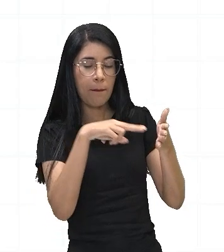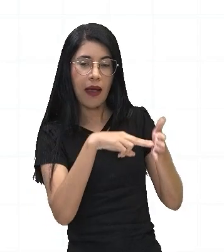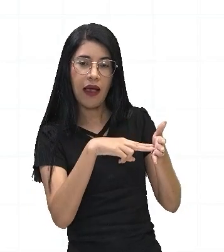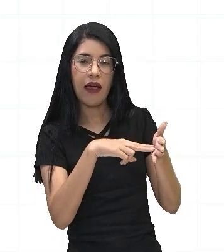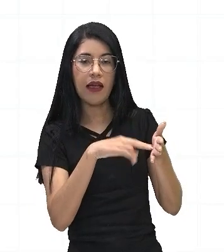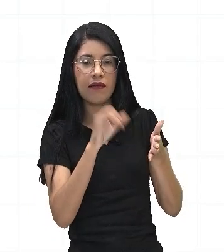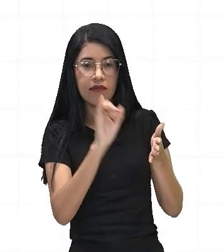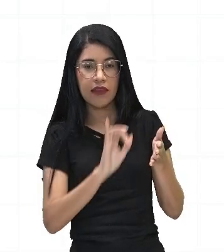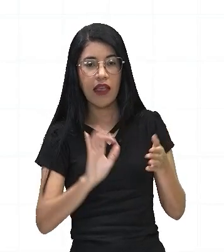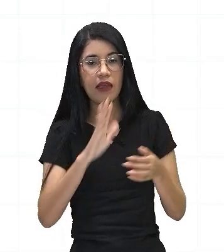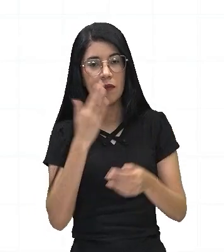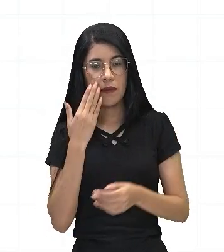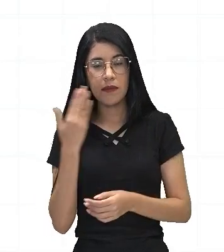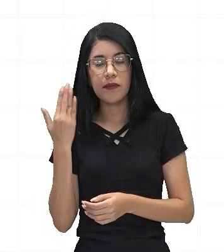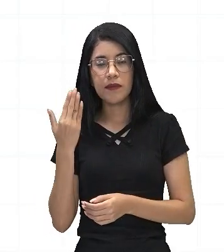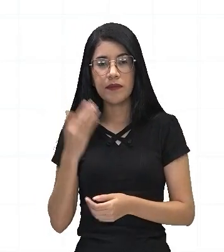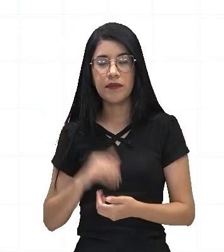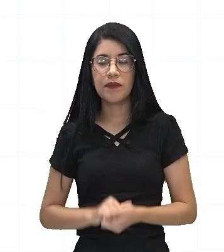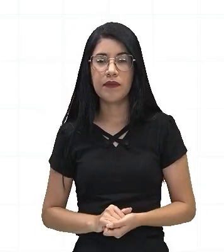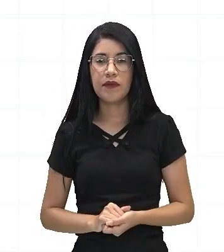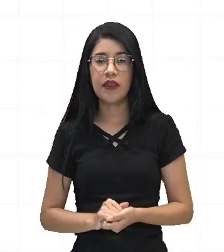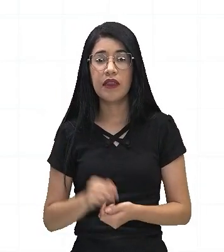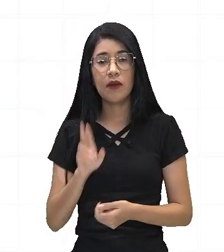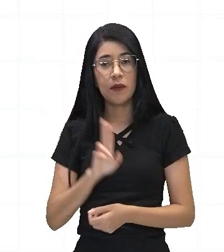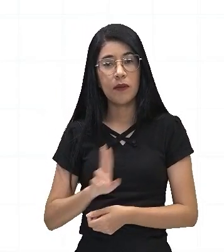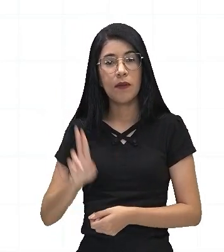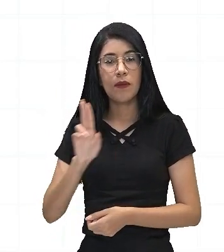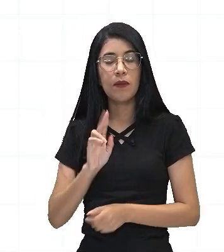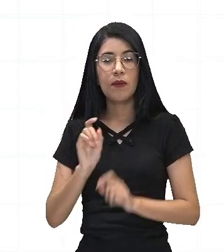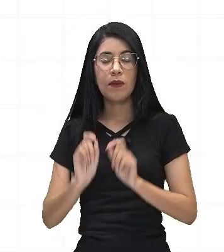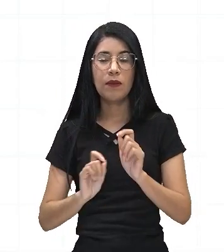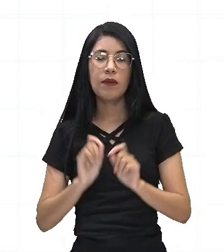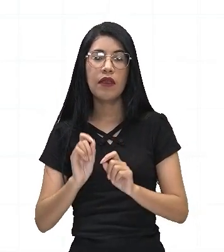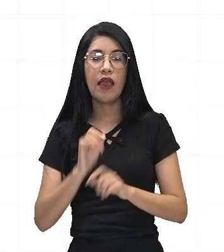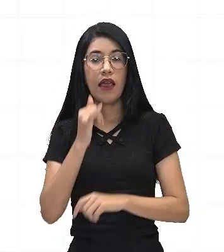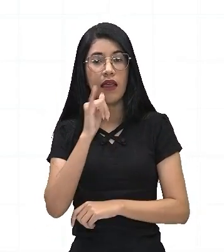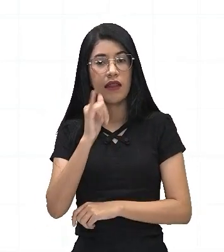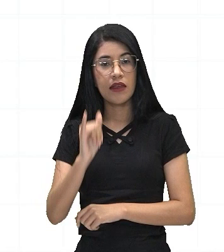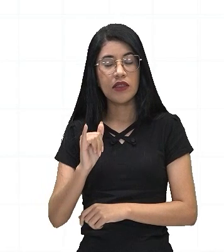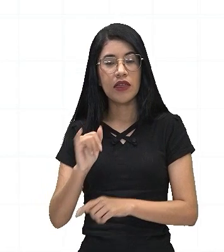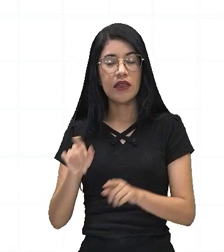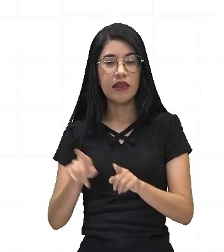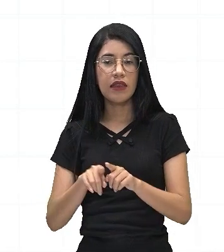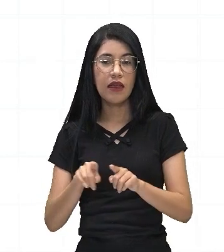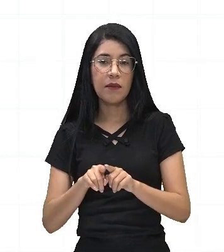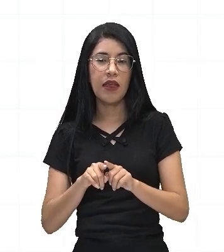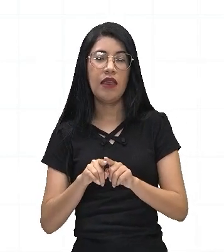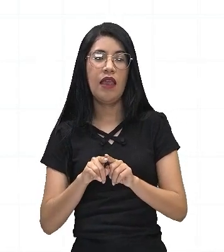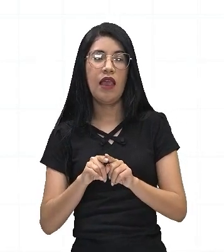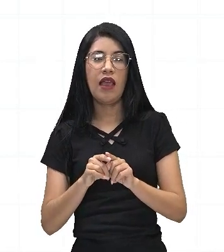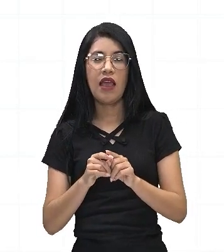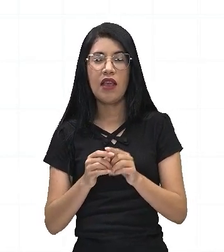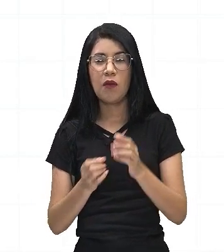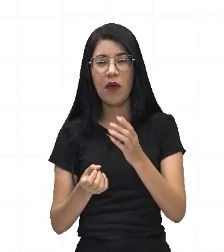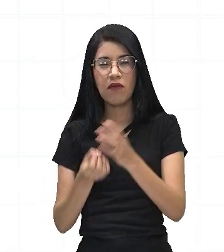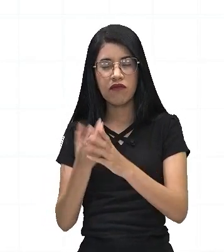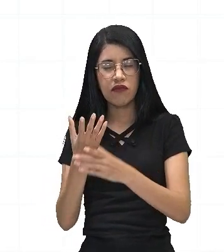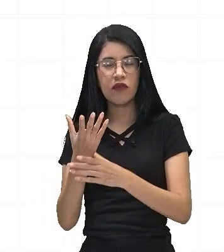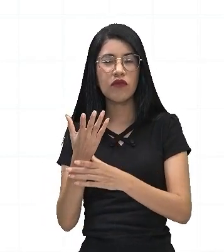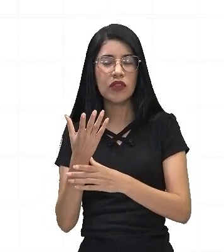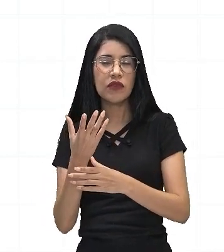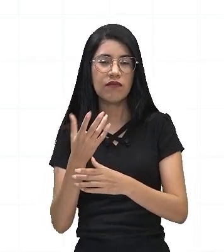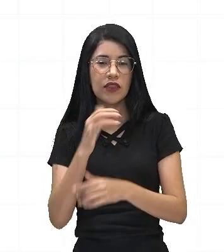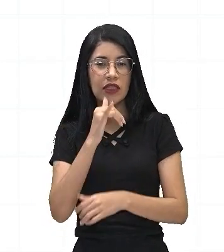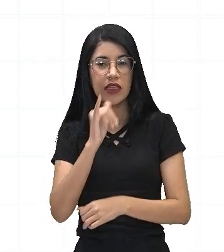aí nessa imagem. Então, utiliza-se aí a energia, né, as tomadas que vão ser essa fonte de energia elétrica para que o nosso